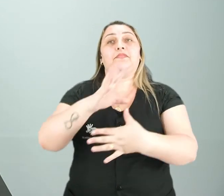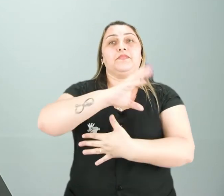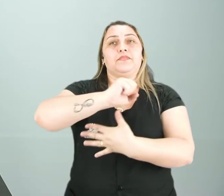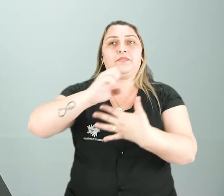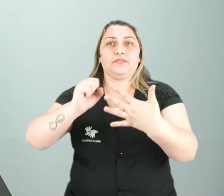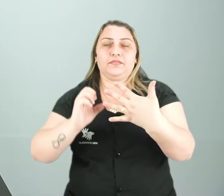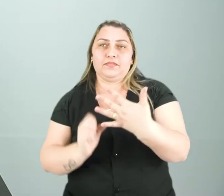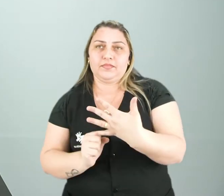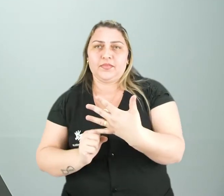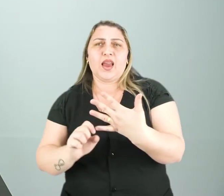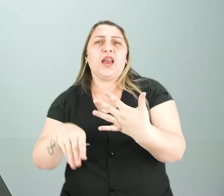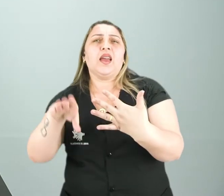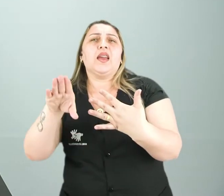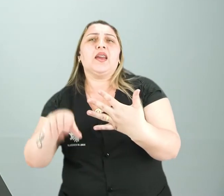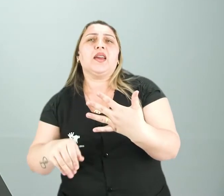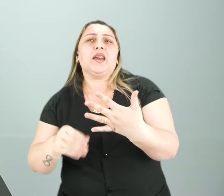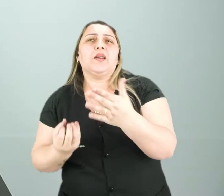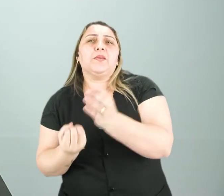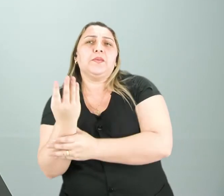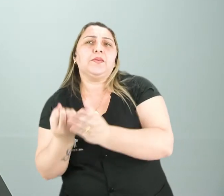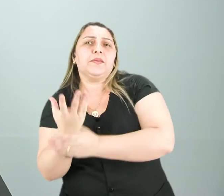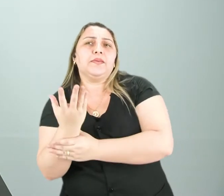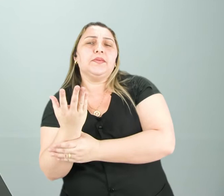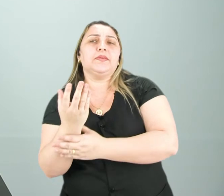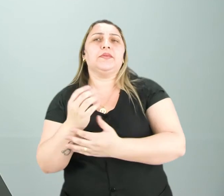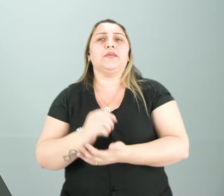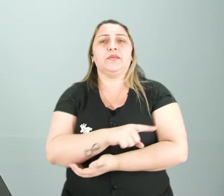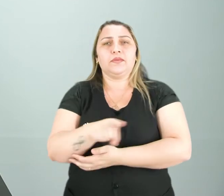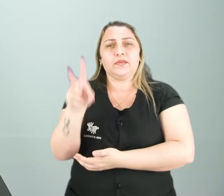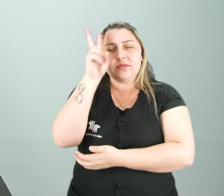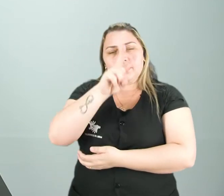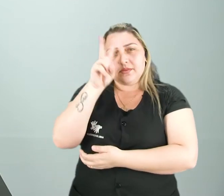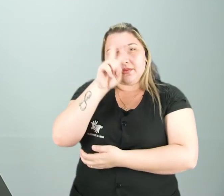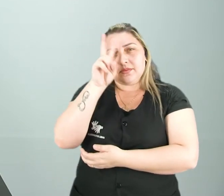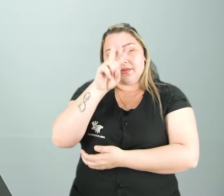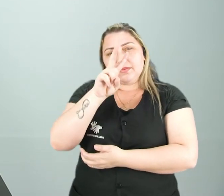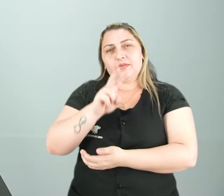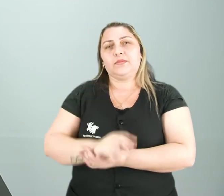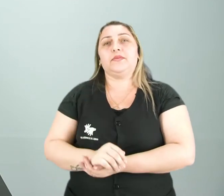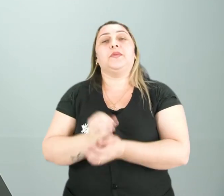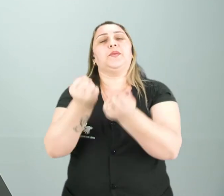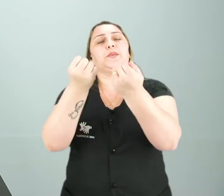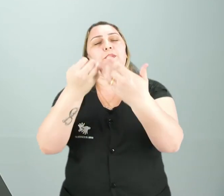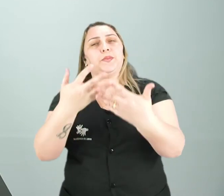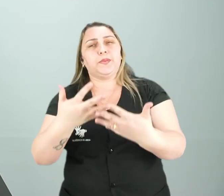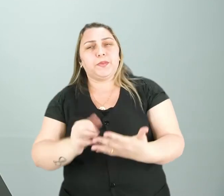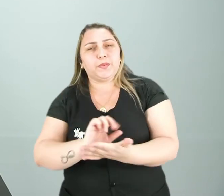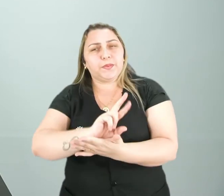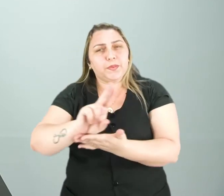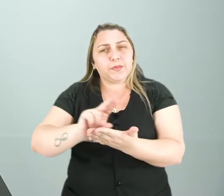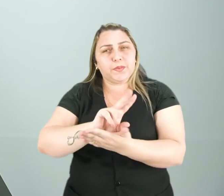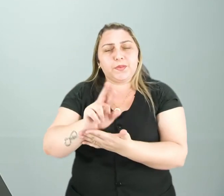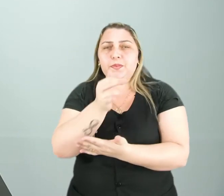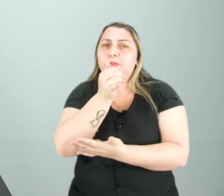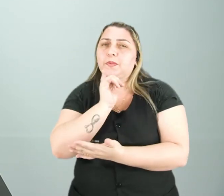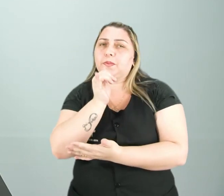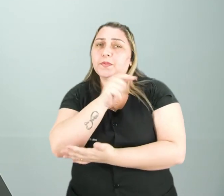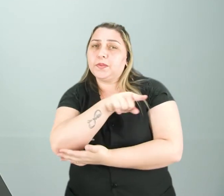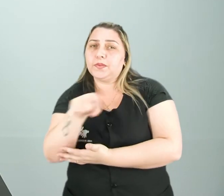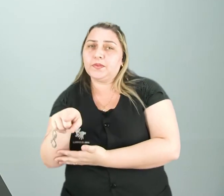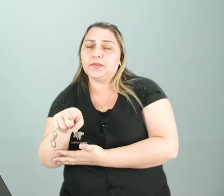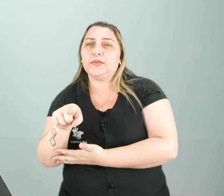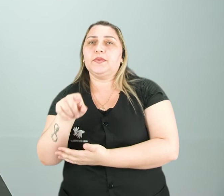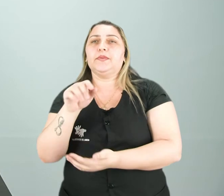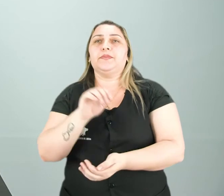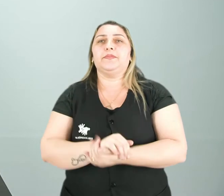cadeia alimentar, quem são os produtores? Vocês lembram que eu citei vários exemplos para vocês? Não